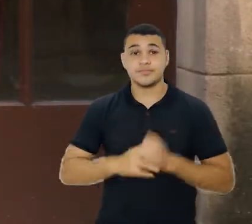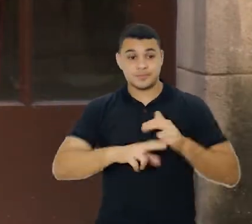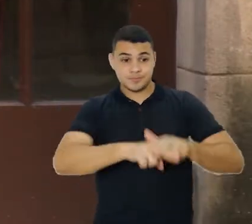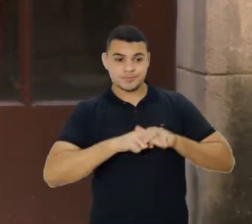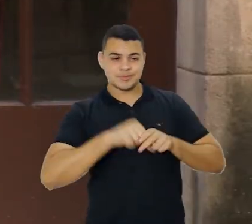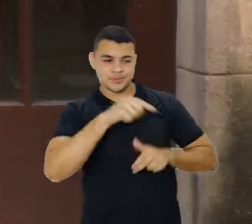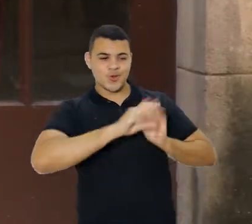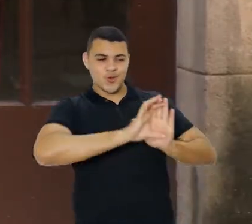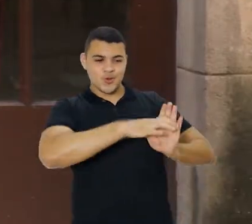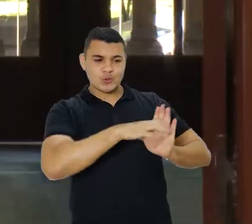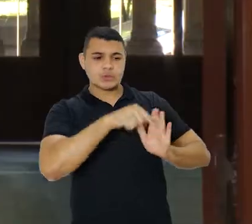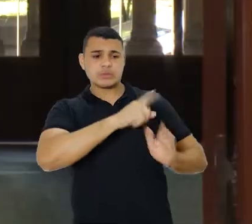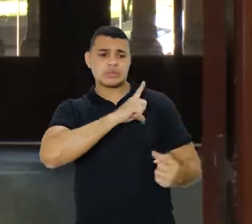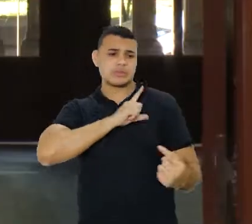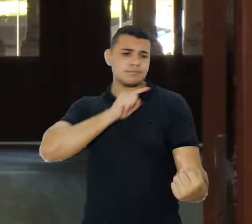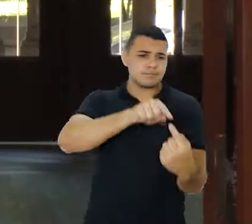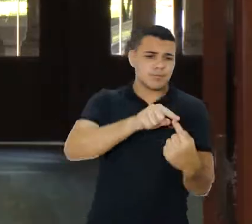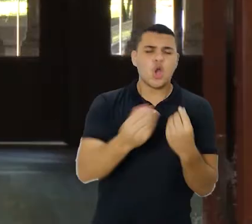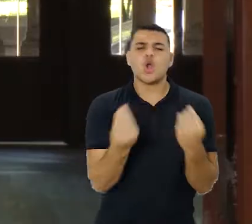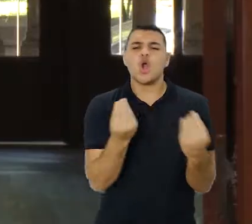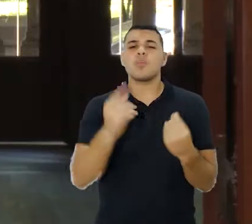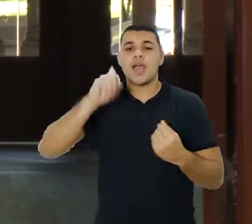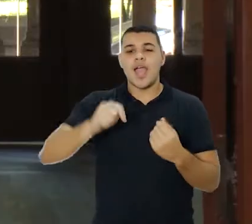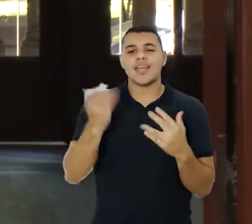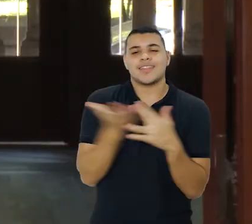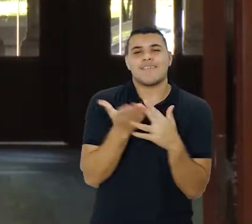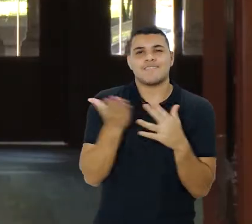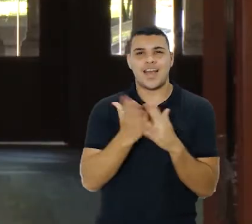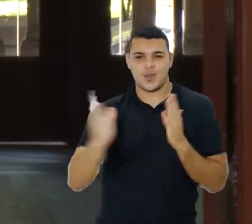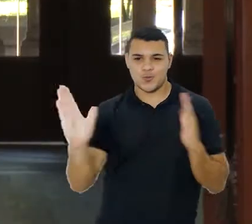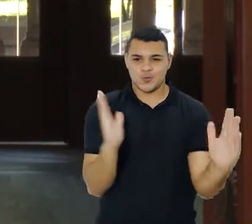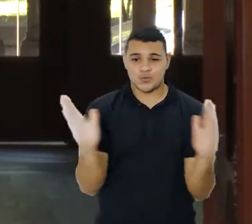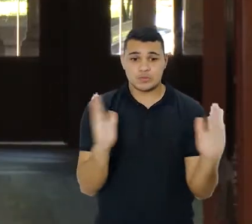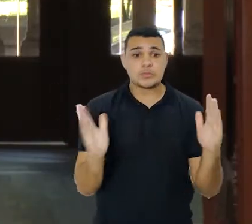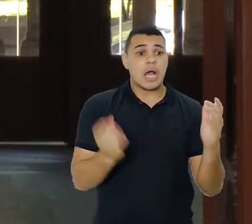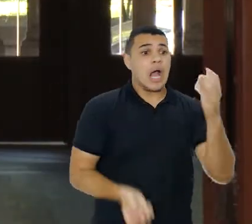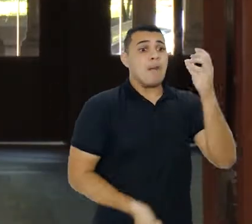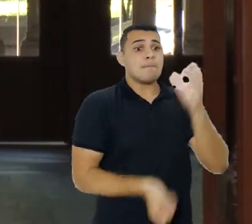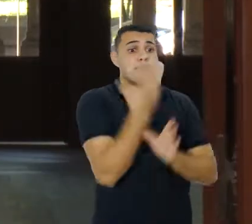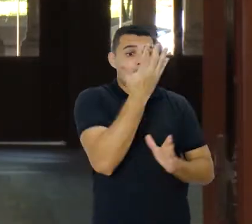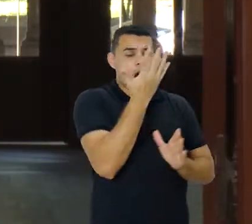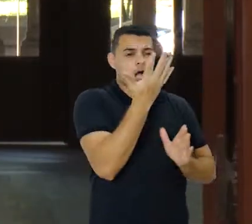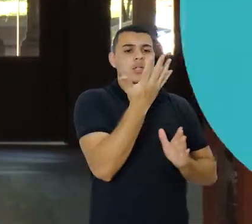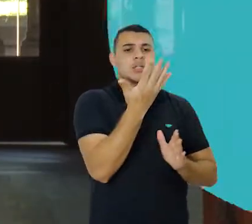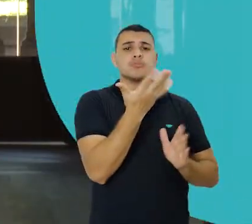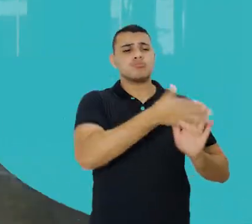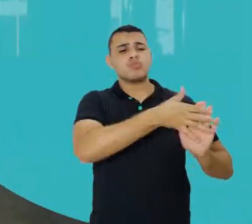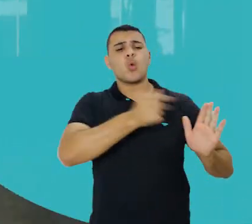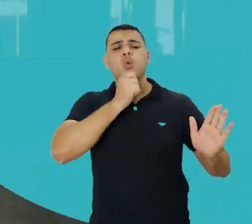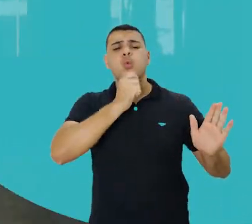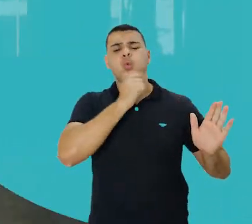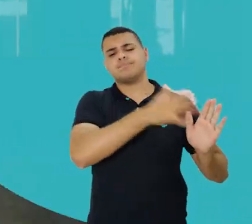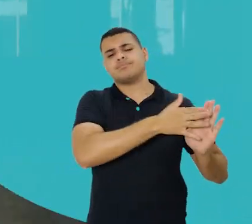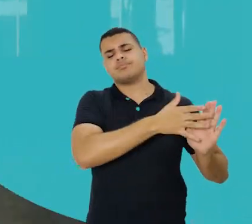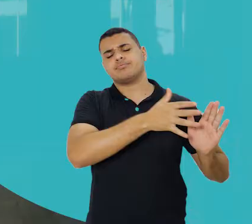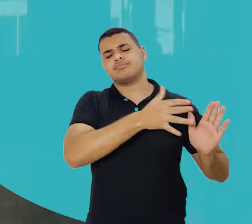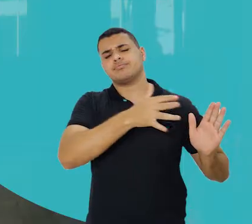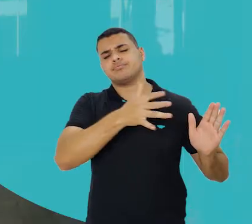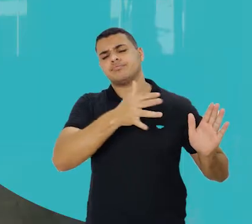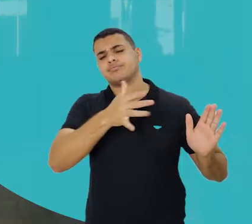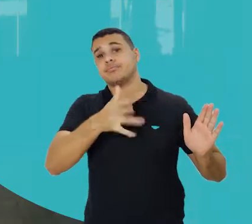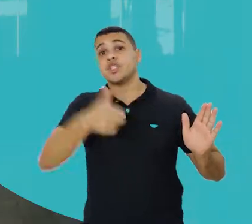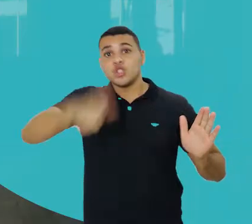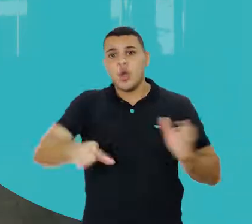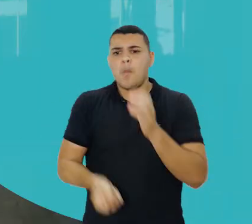incidência, o conceito de incidência remete a um intervalo de tempo e ao surgimento de novos casos. Tá? Então, a incidência é uma